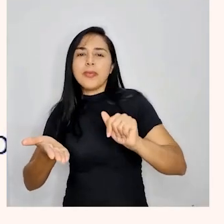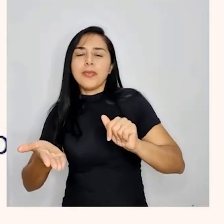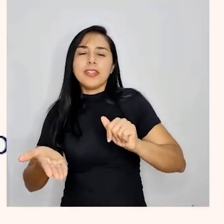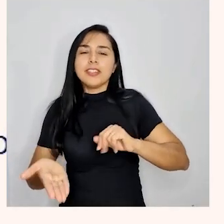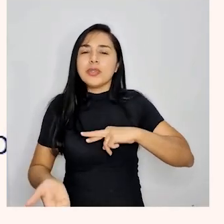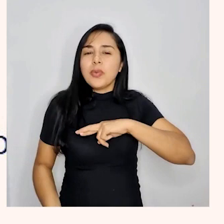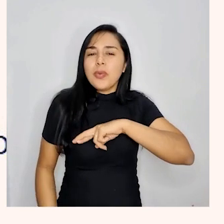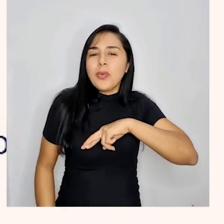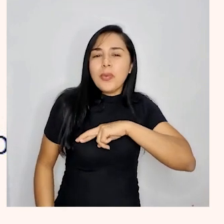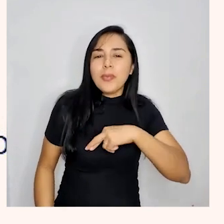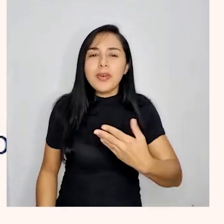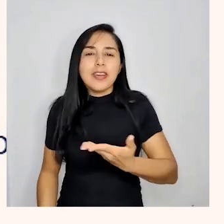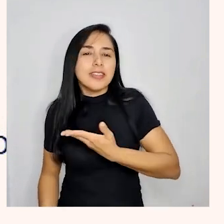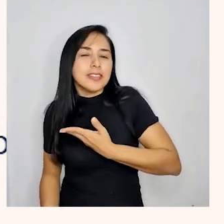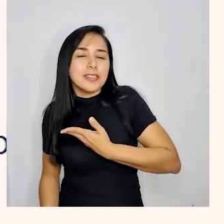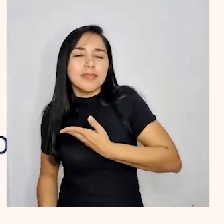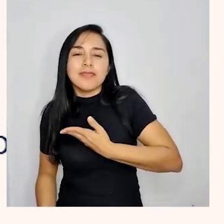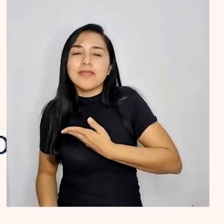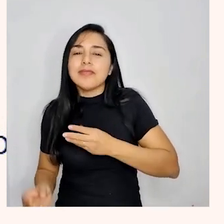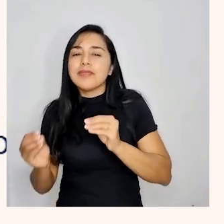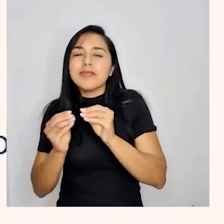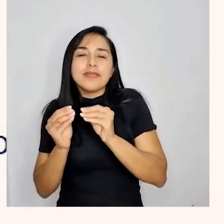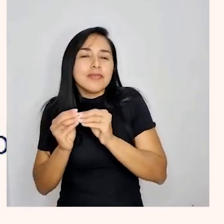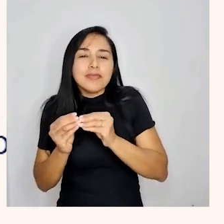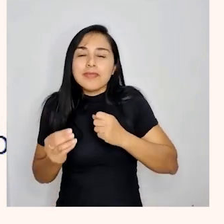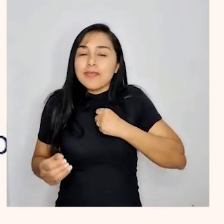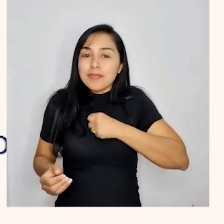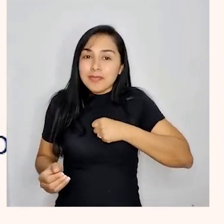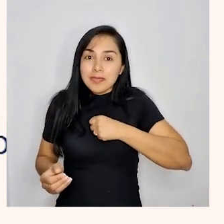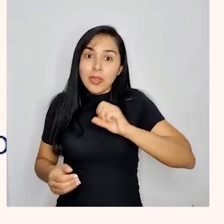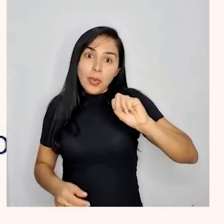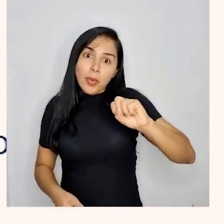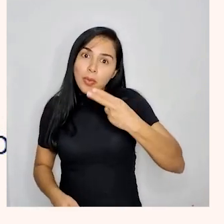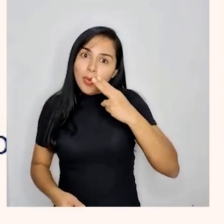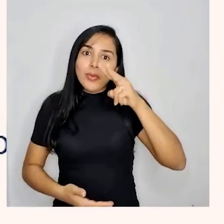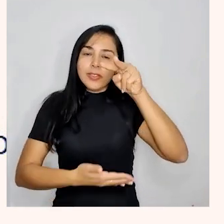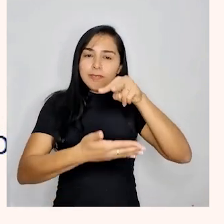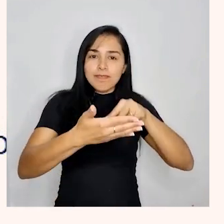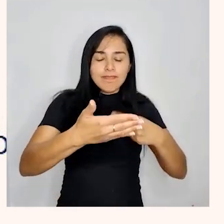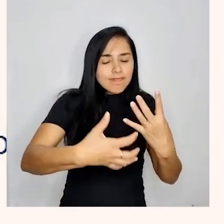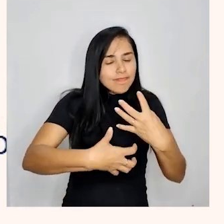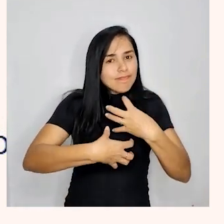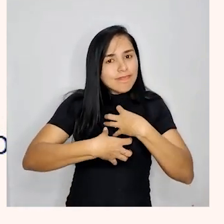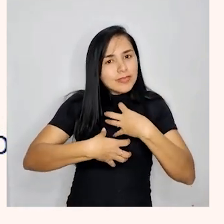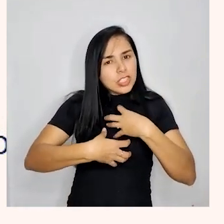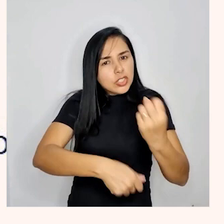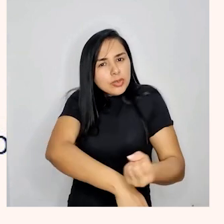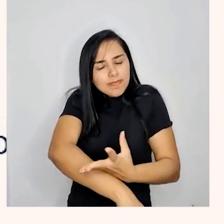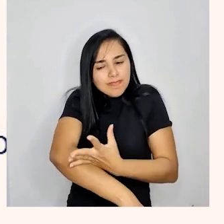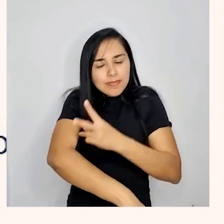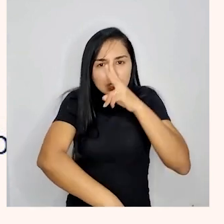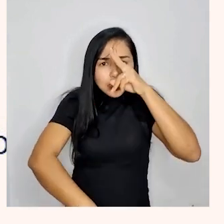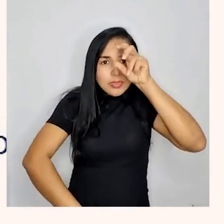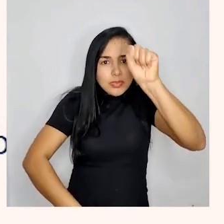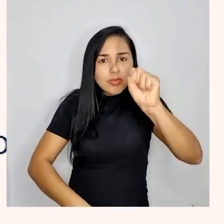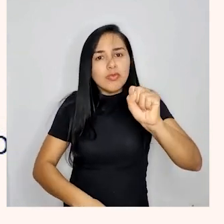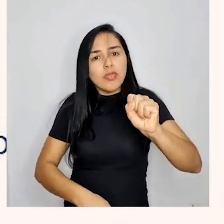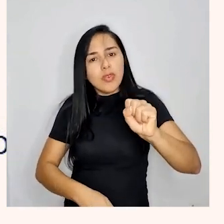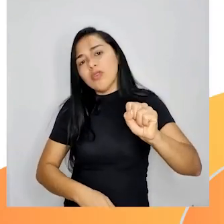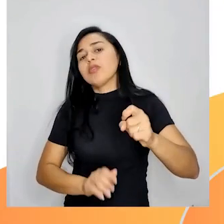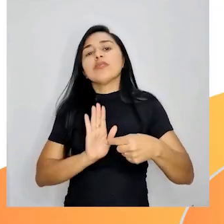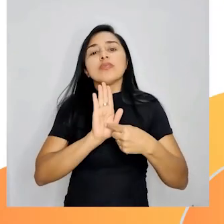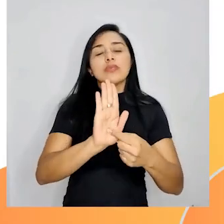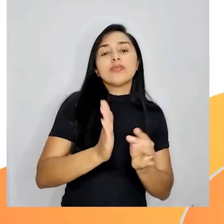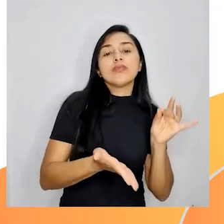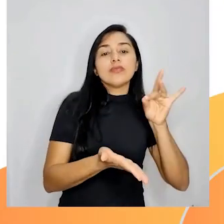abraço, suspiro, saudade, ou ele traz uma essência ali forte de denúncia